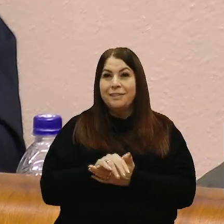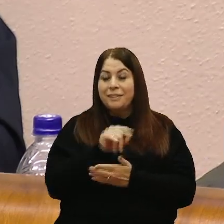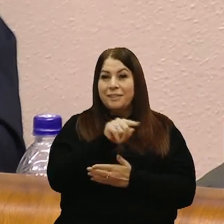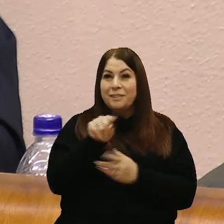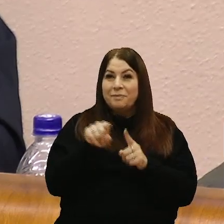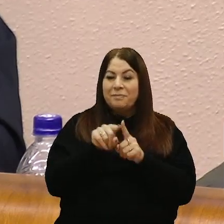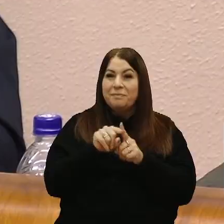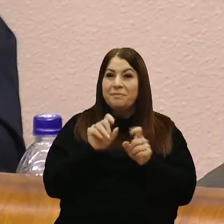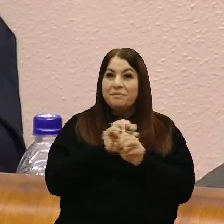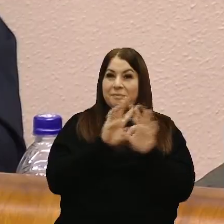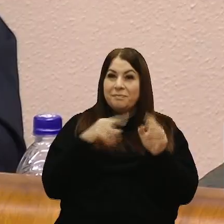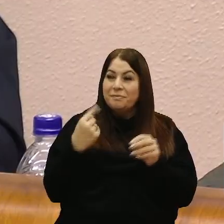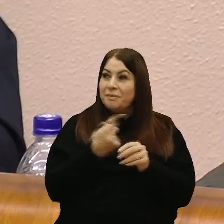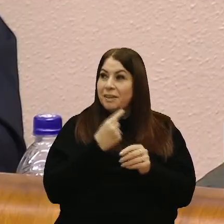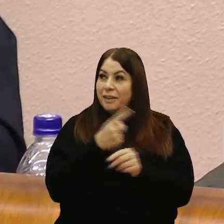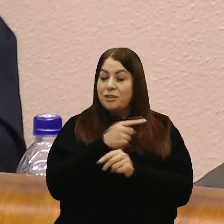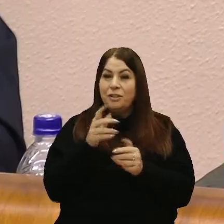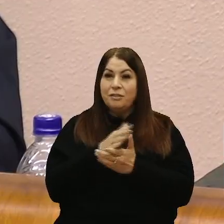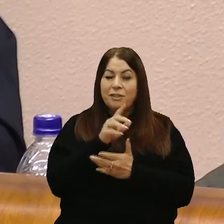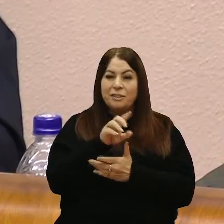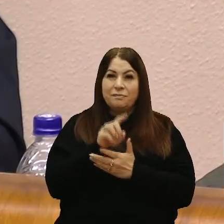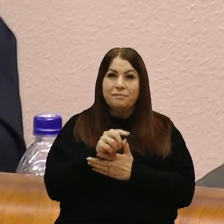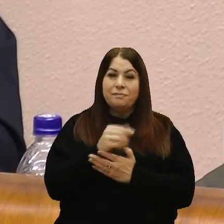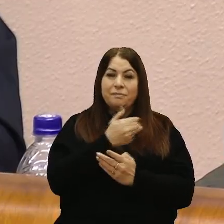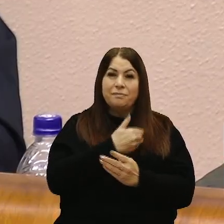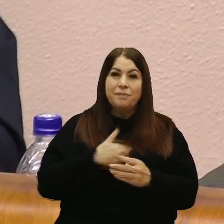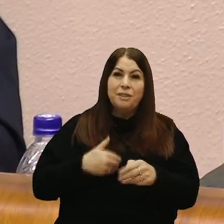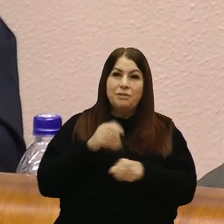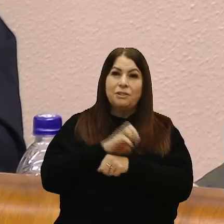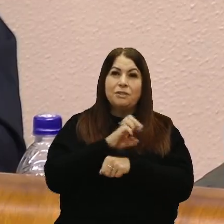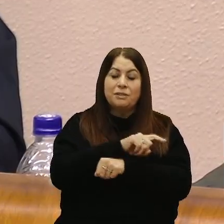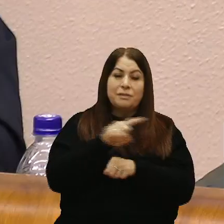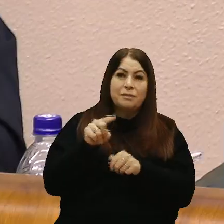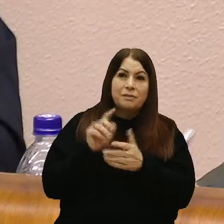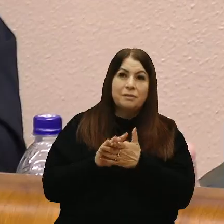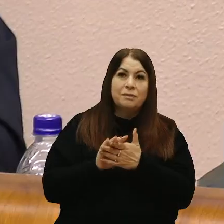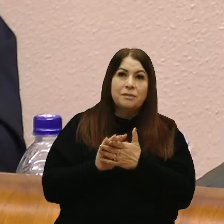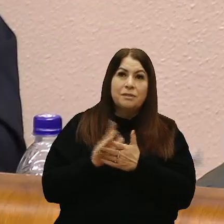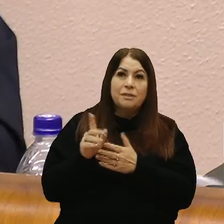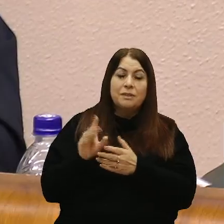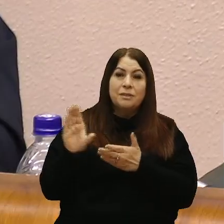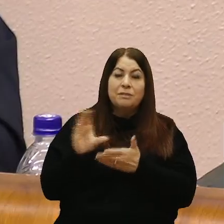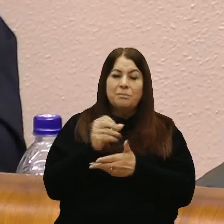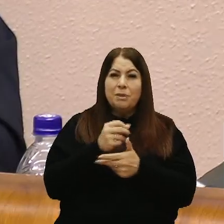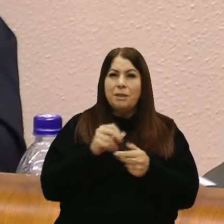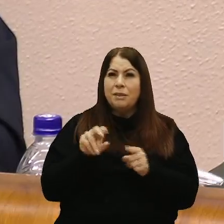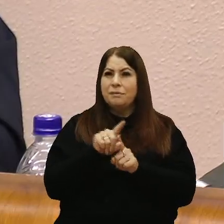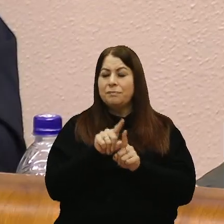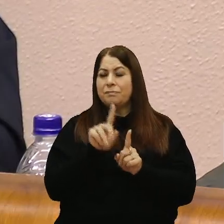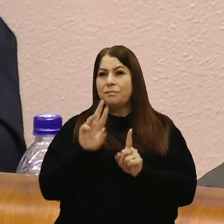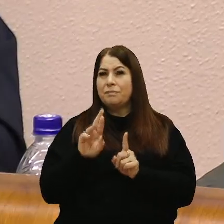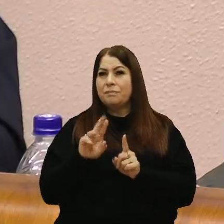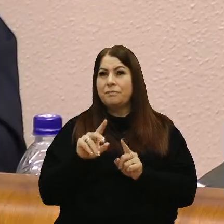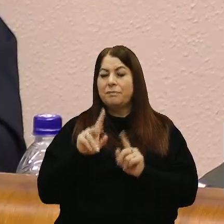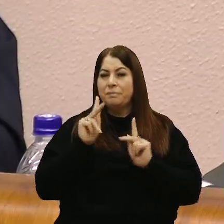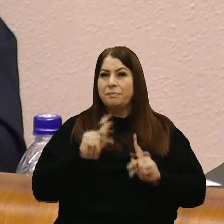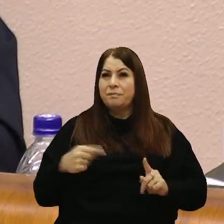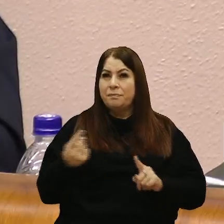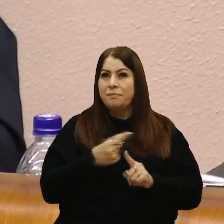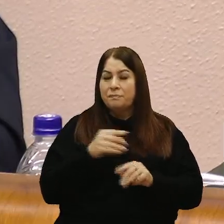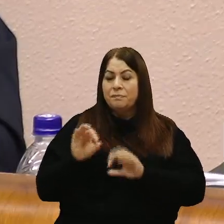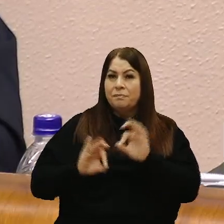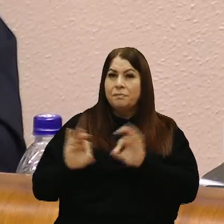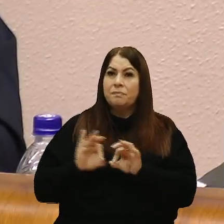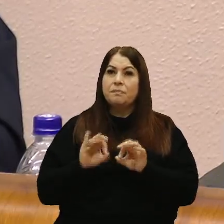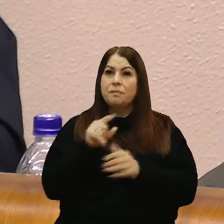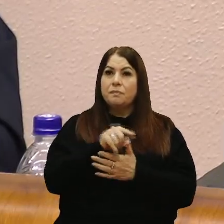que ficou claro para nós, até a nível de governo do Estado aqui? Em termos de recursos humanos, a gente sabe que o Estado do Rio Grande do Sul se preparou.